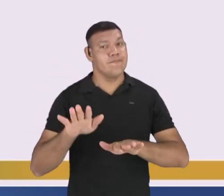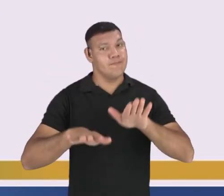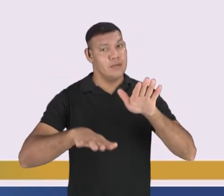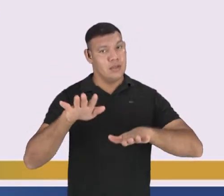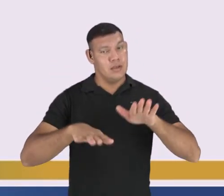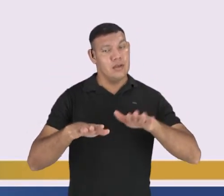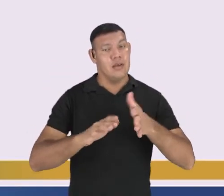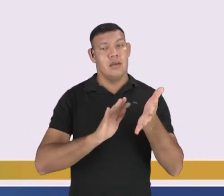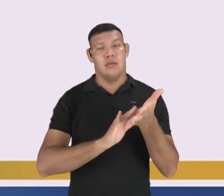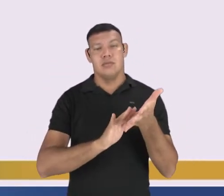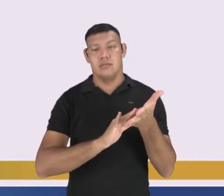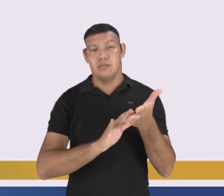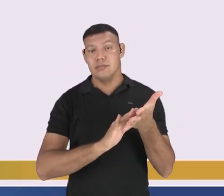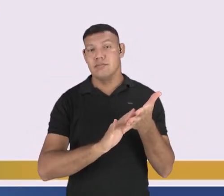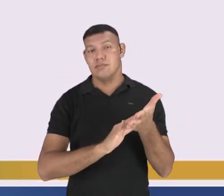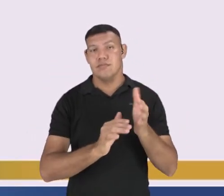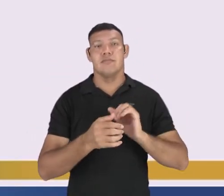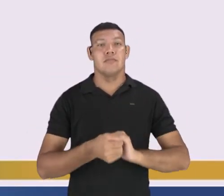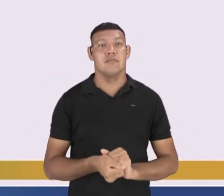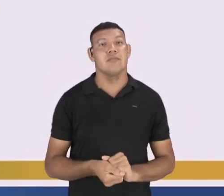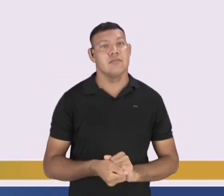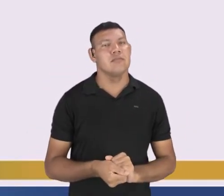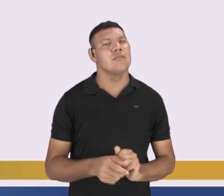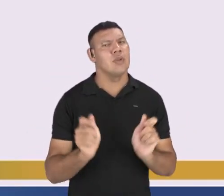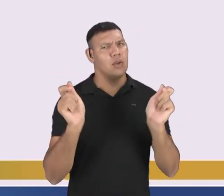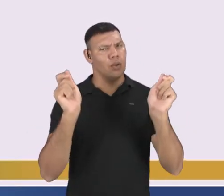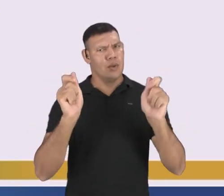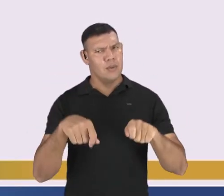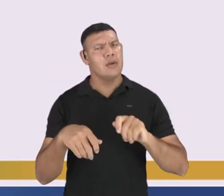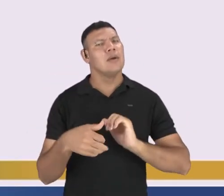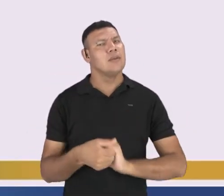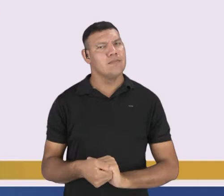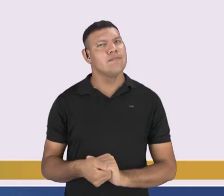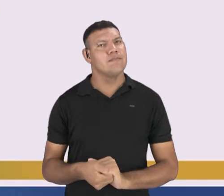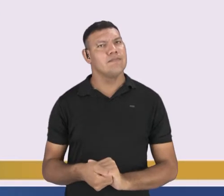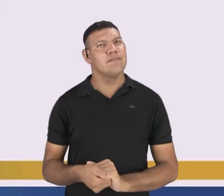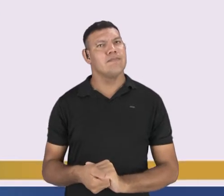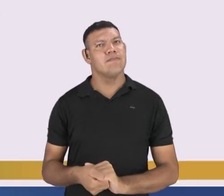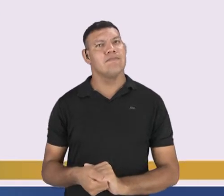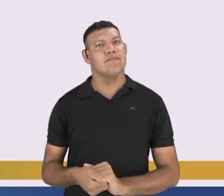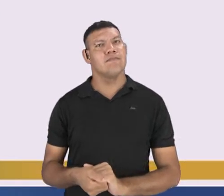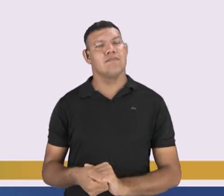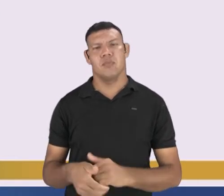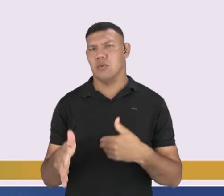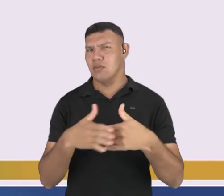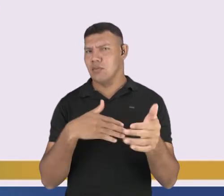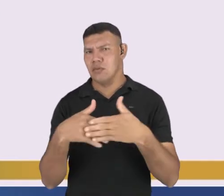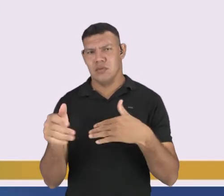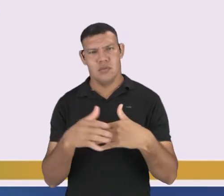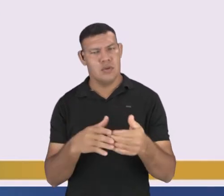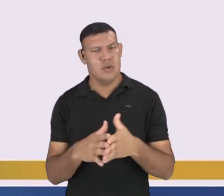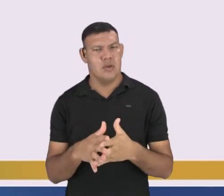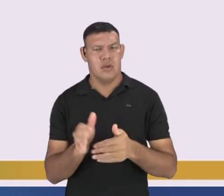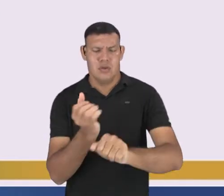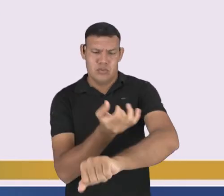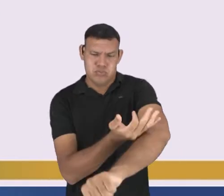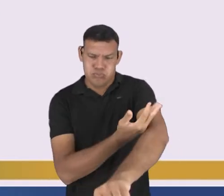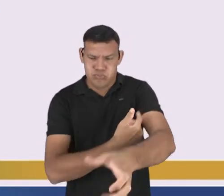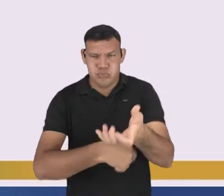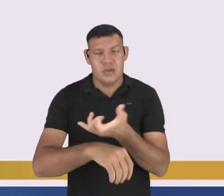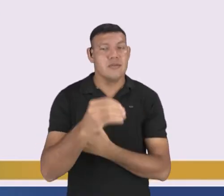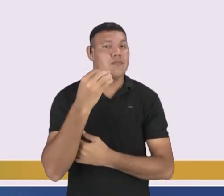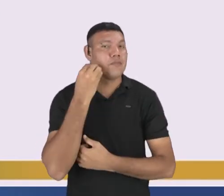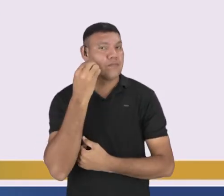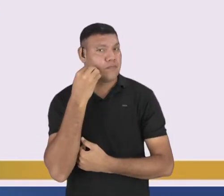esteja relacionado com as mãos, esse sentido humano também ele envolve qualquer tipo de sensação experimentada pela